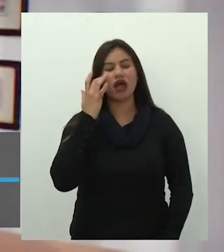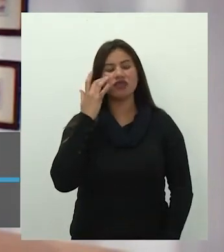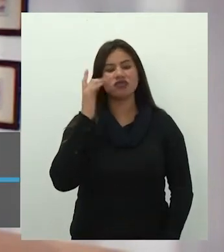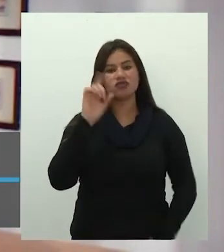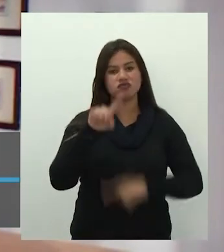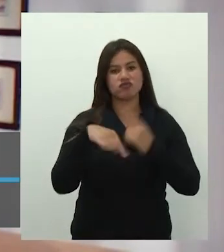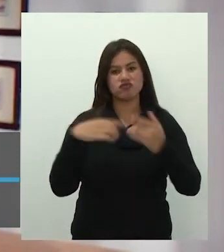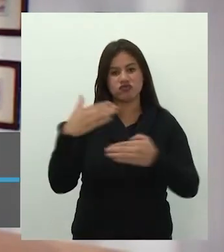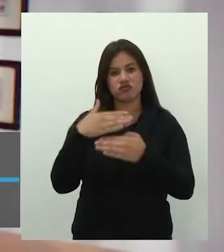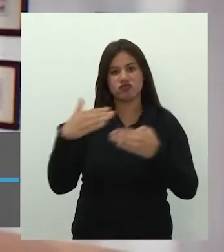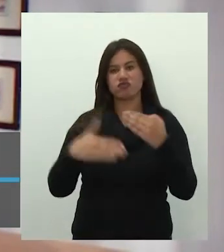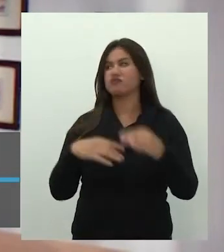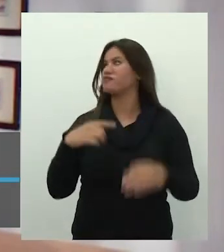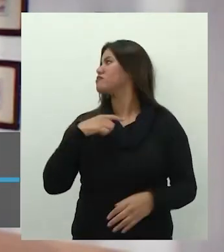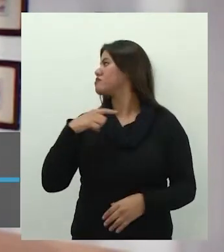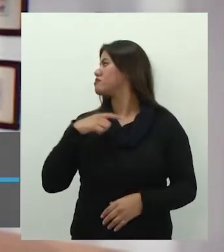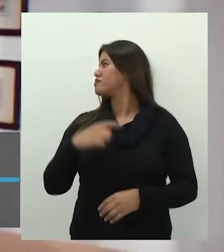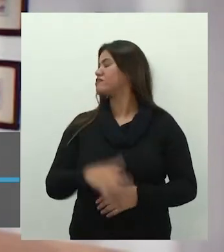Então, se...